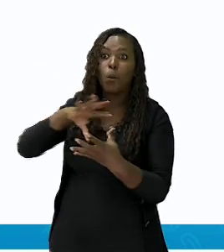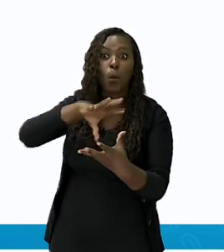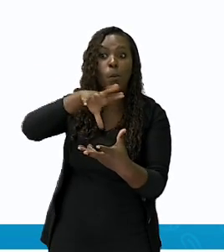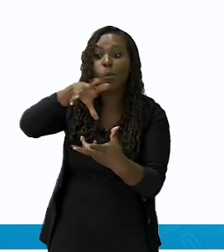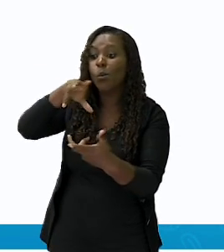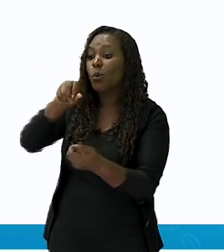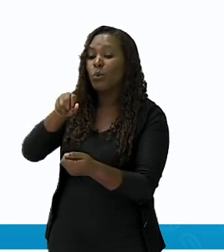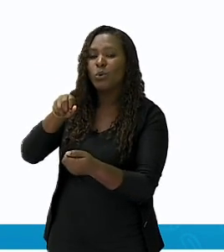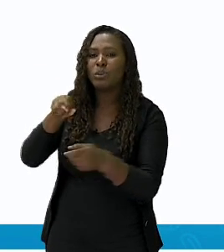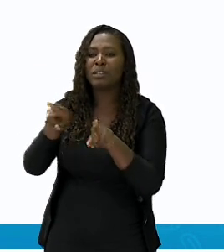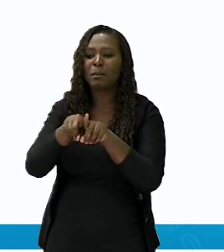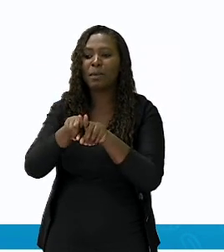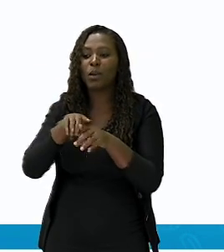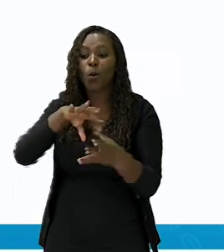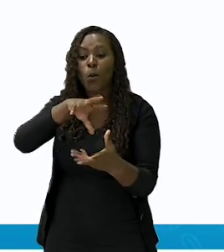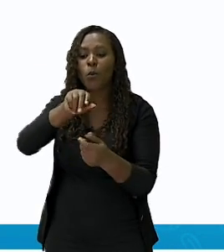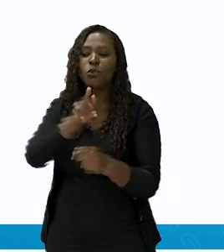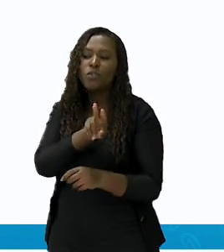uma outra forma.